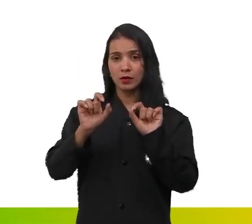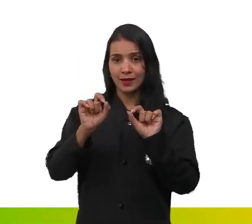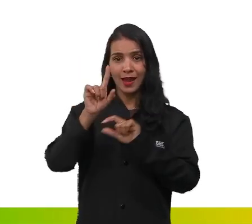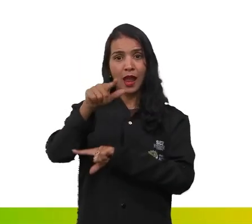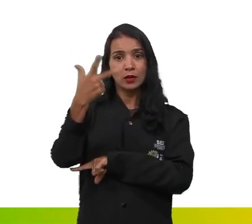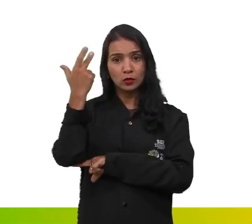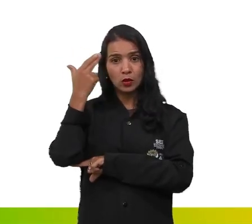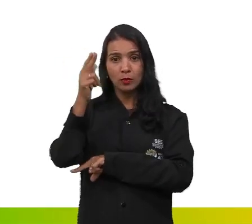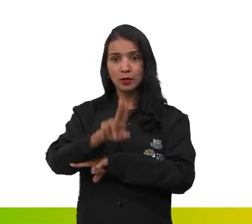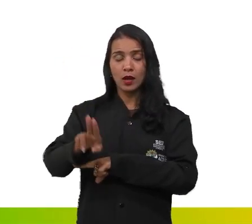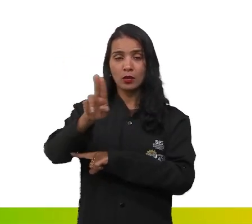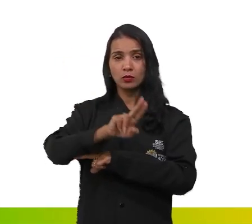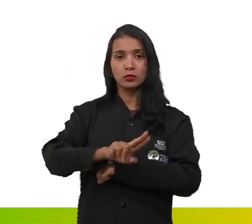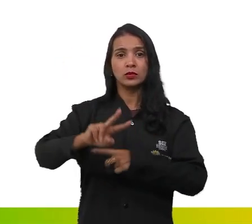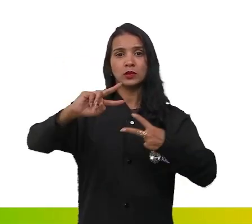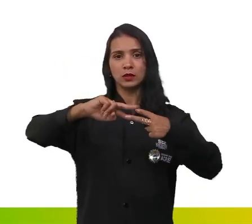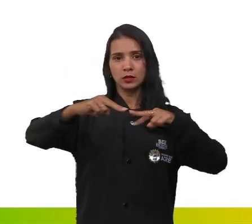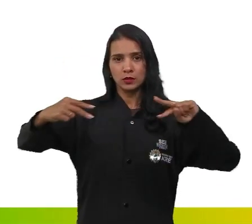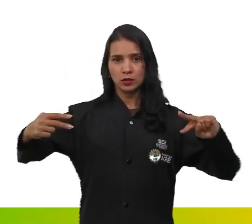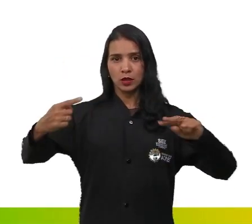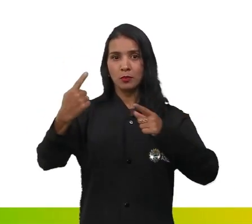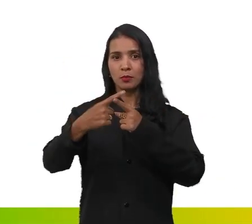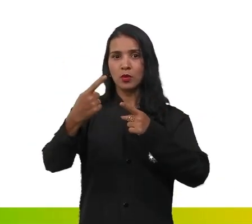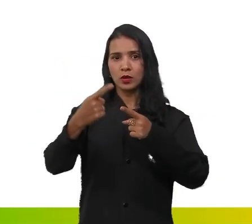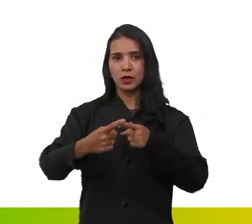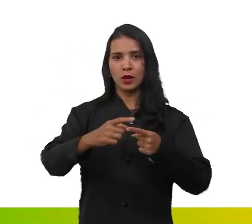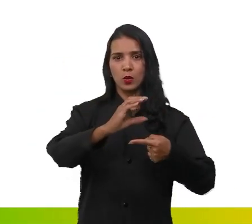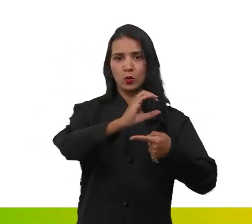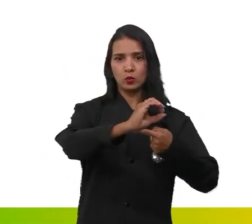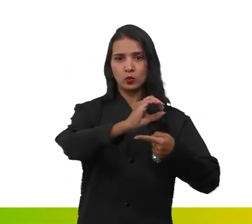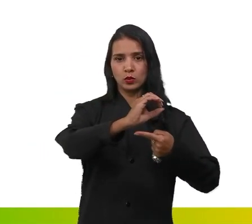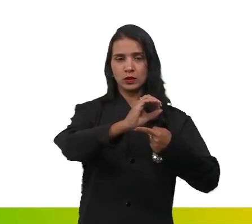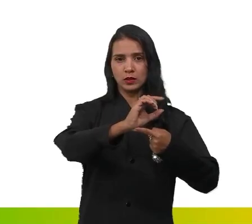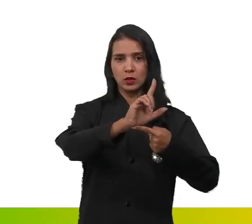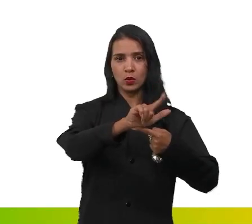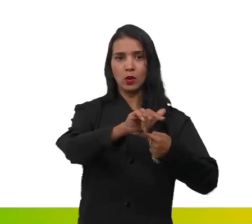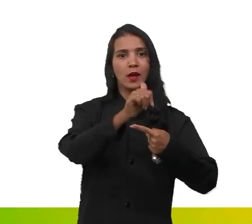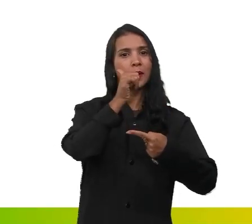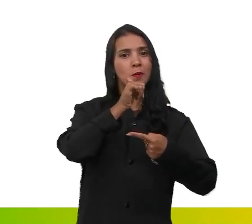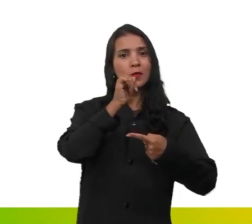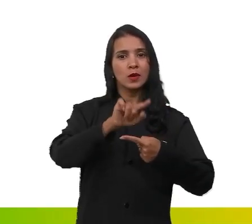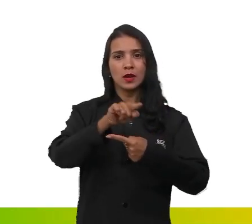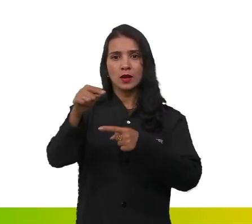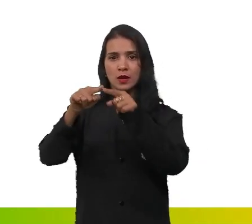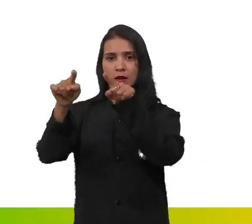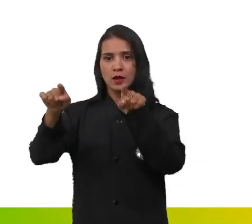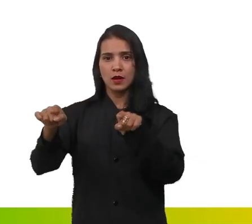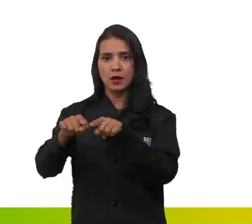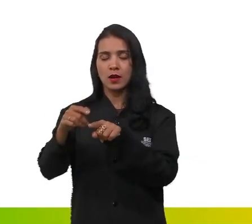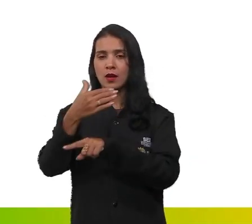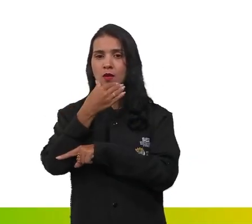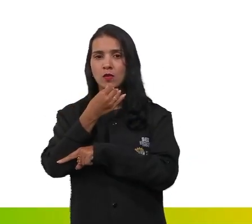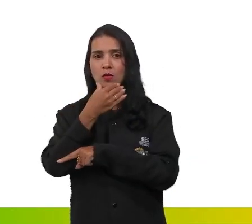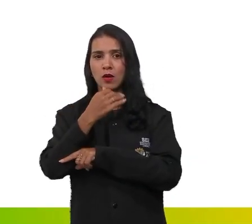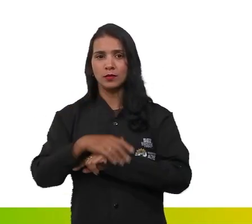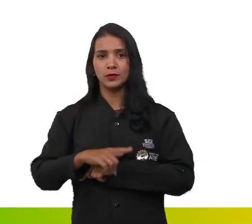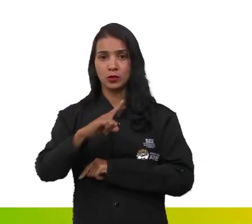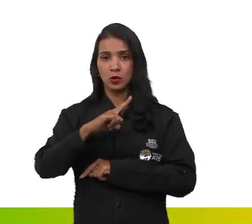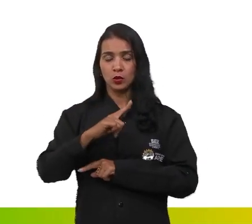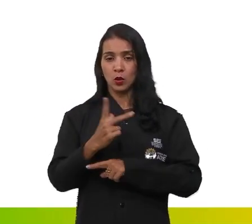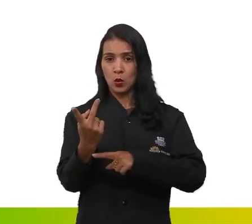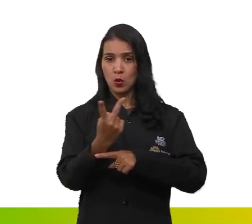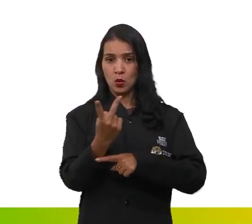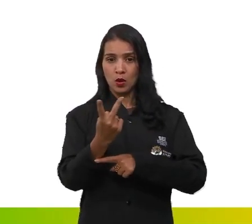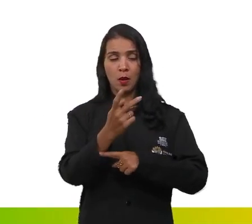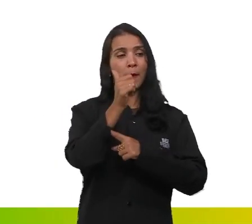círculo representa as mulheres. O quadrado representa sempre os homens. Então, aqui temos um casal, né,